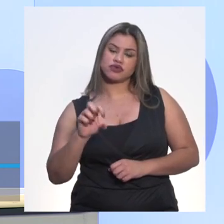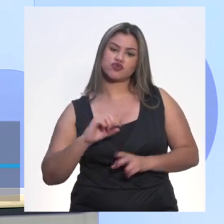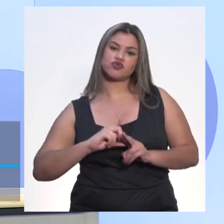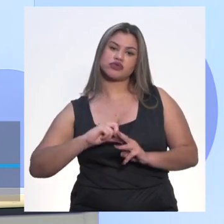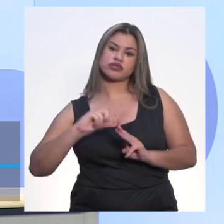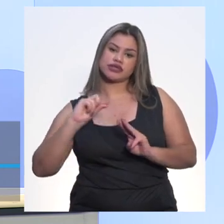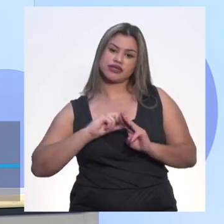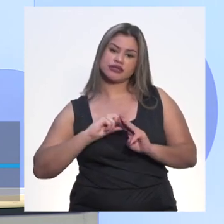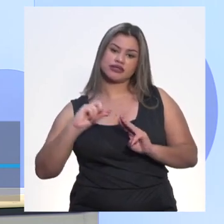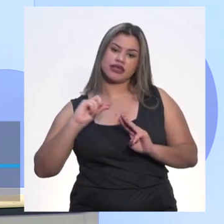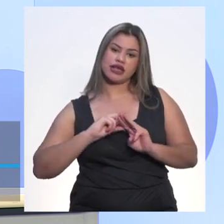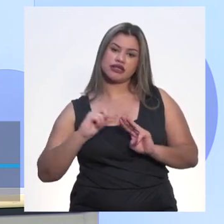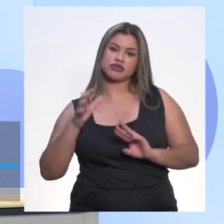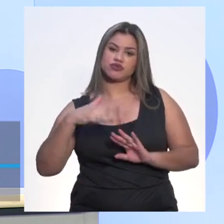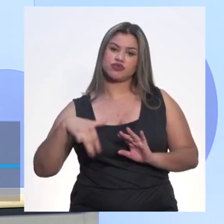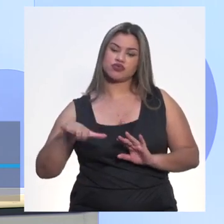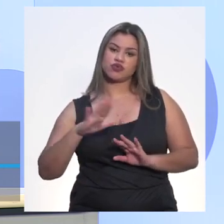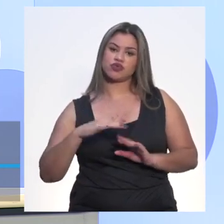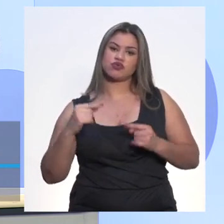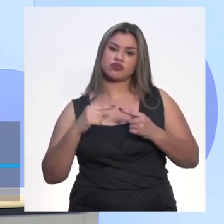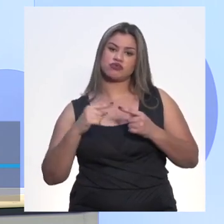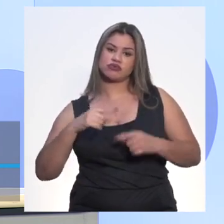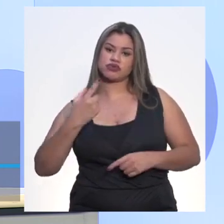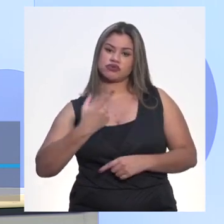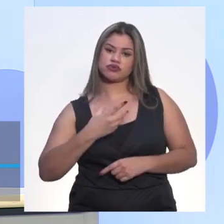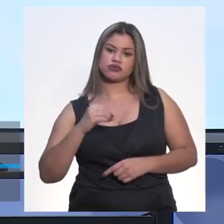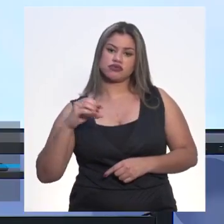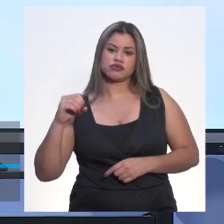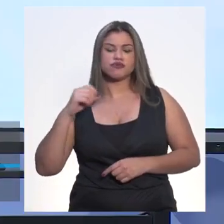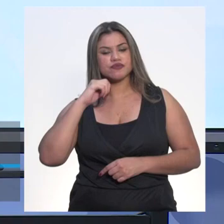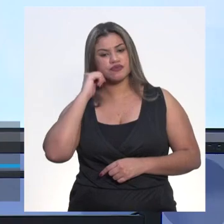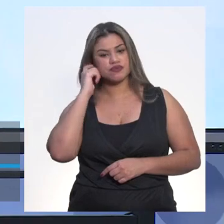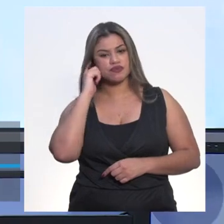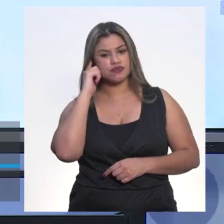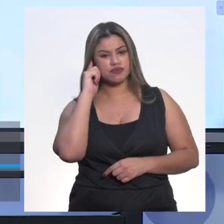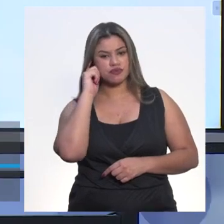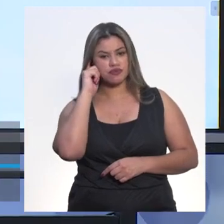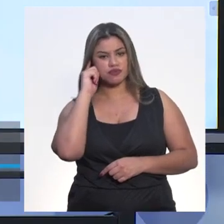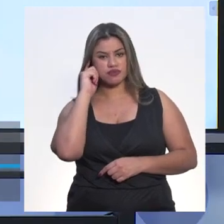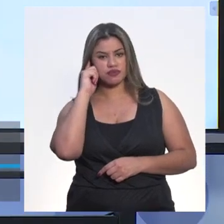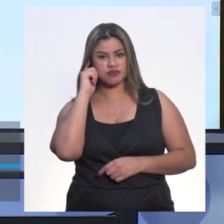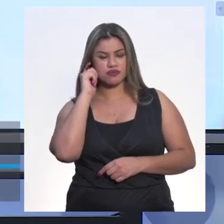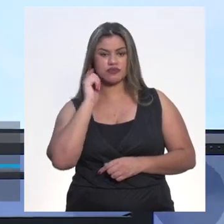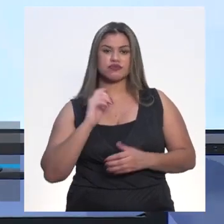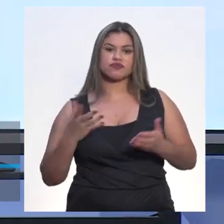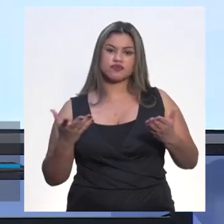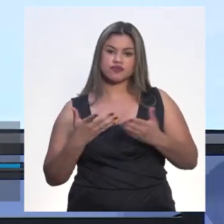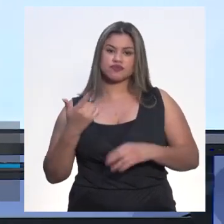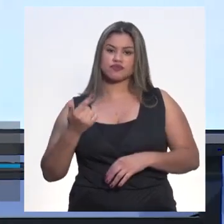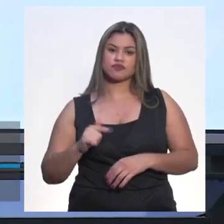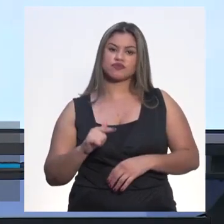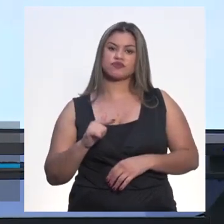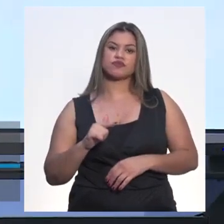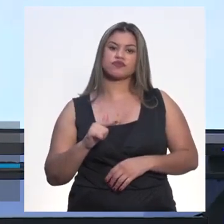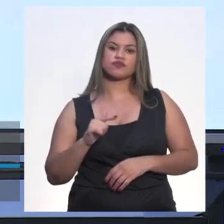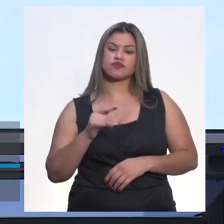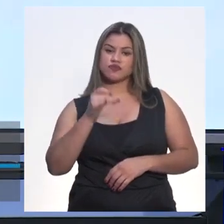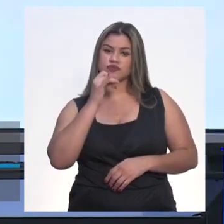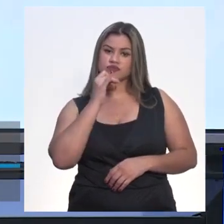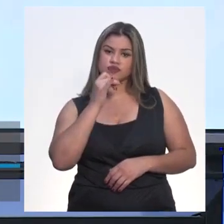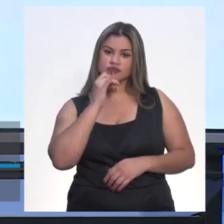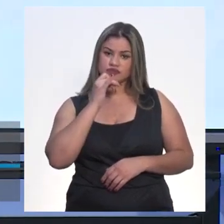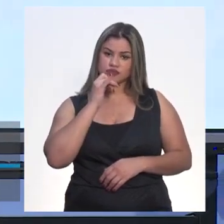centésimos, né? Todos relacionam essa questão do 100, né? Exatamente. E eu vou trazer um exemplo de novo para a gente retomar como a gente